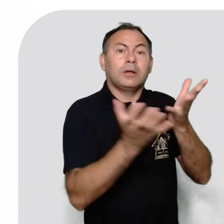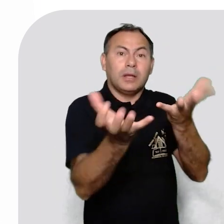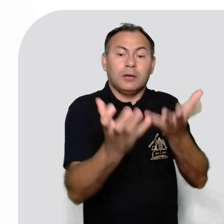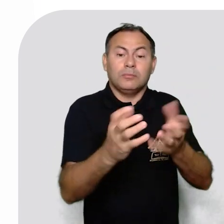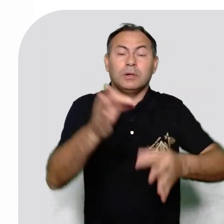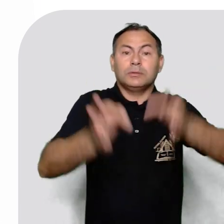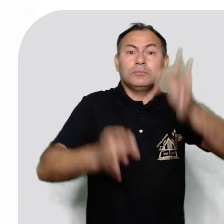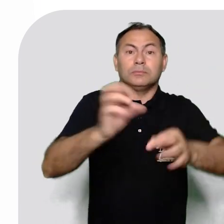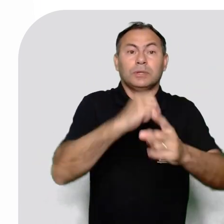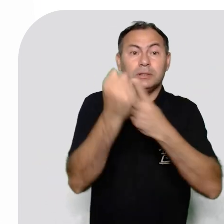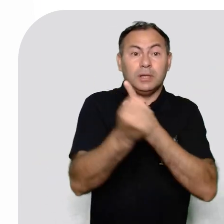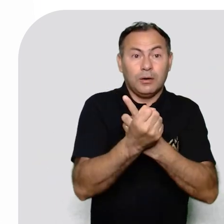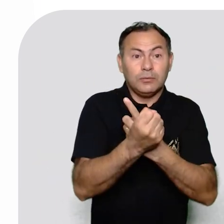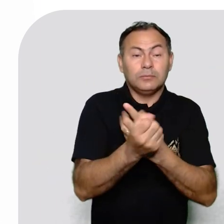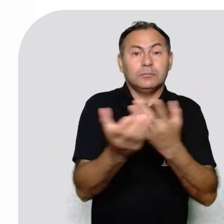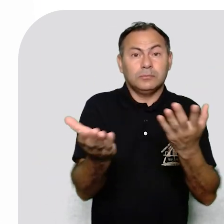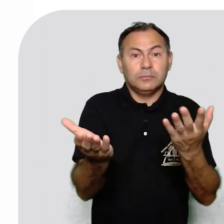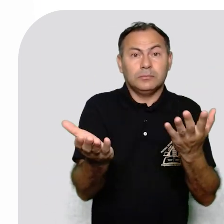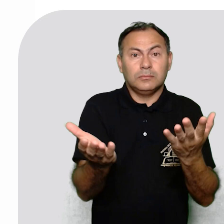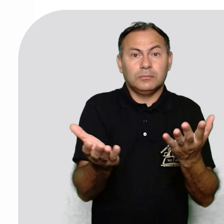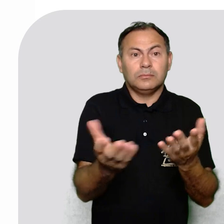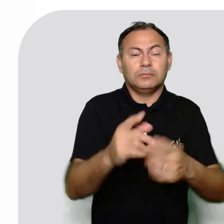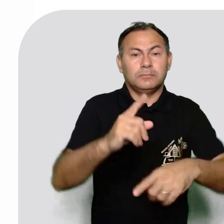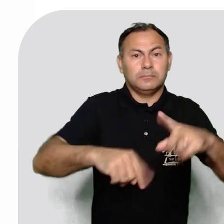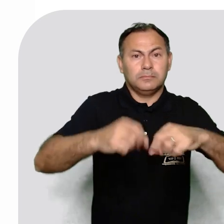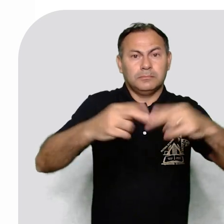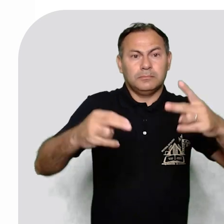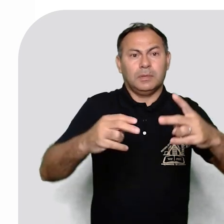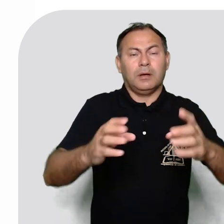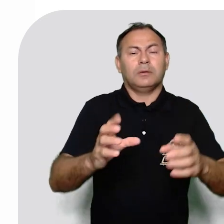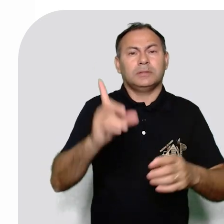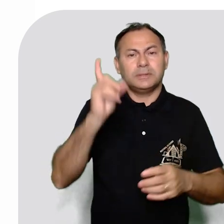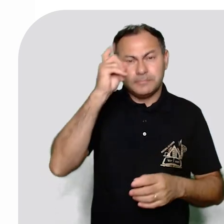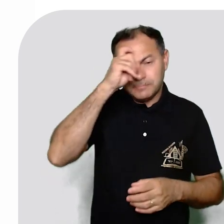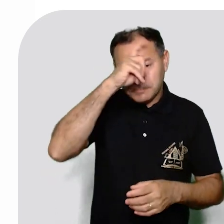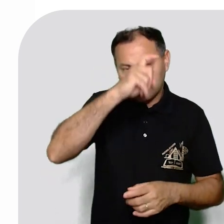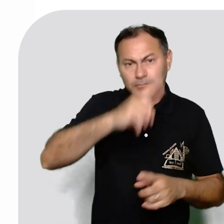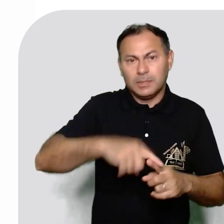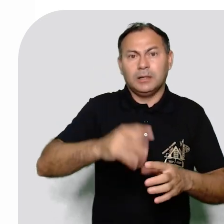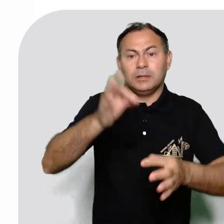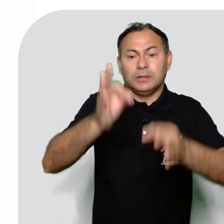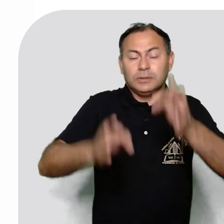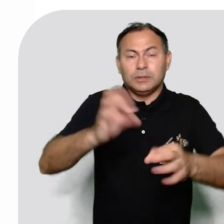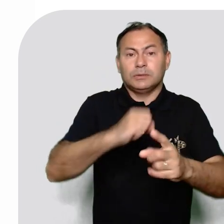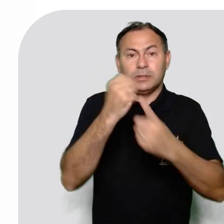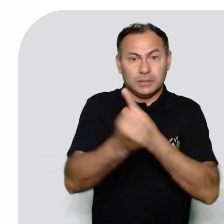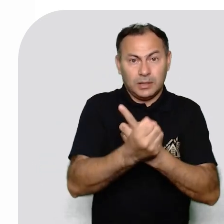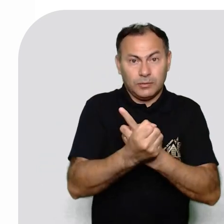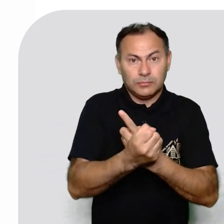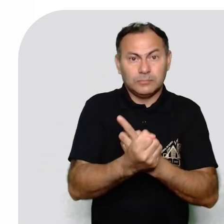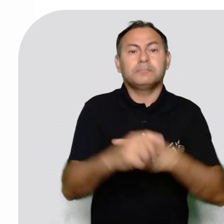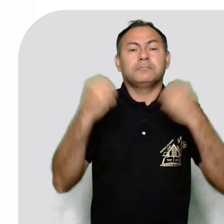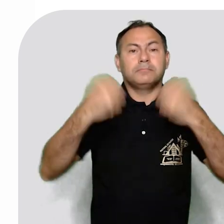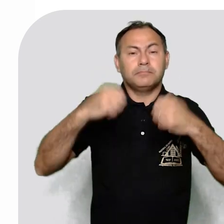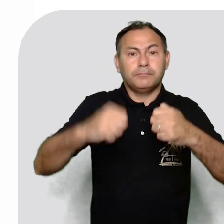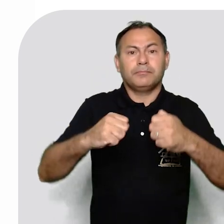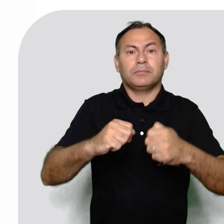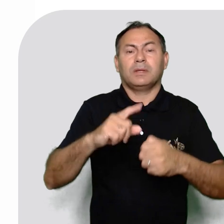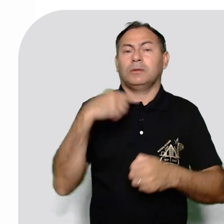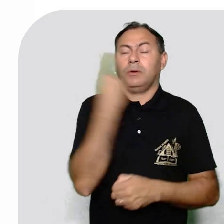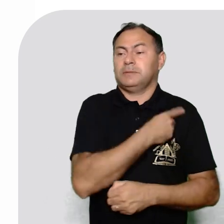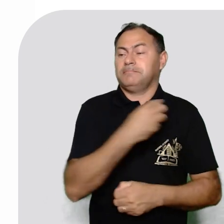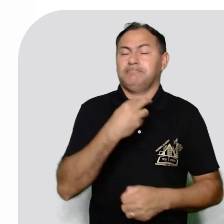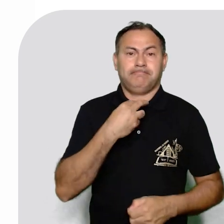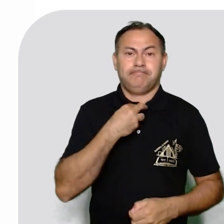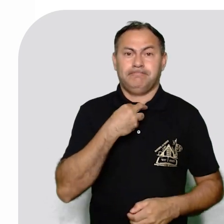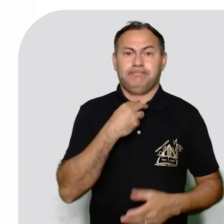uma justiça social. Esse é um elemento complexo, mas justiça social é necessário. Quer dizer, nós não